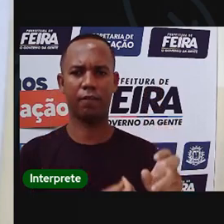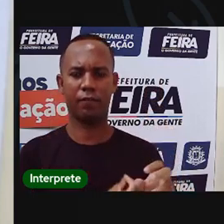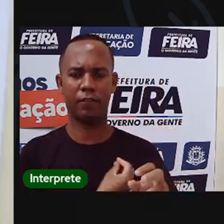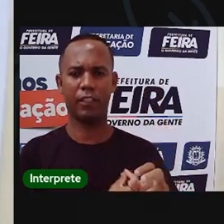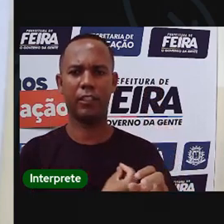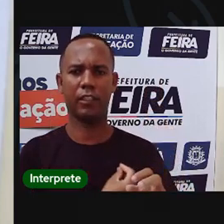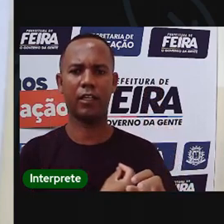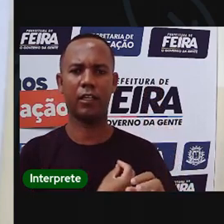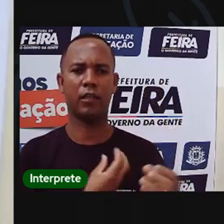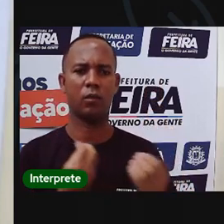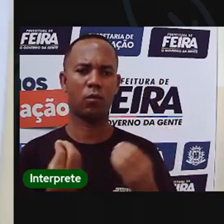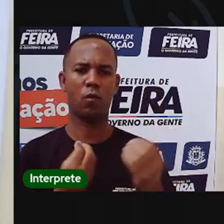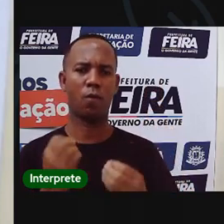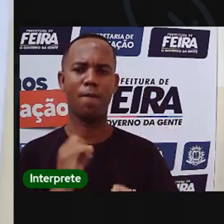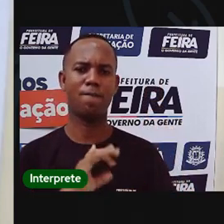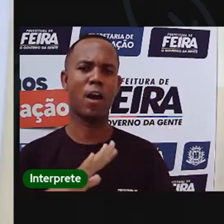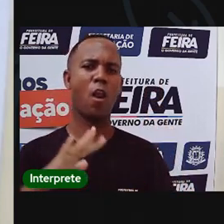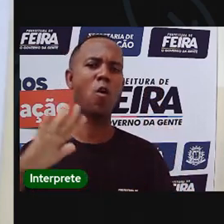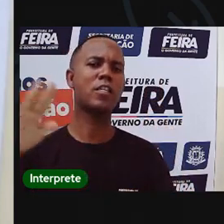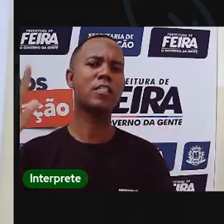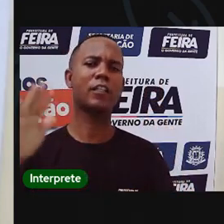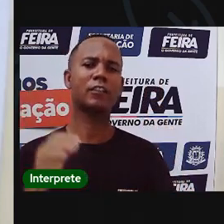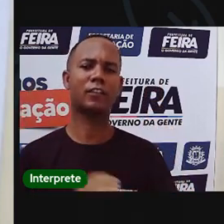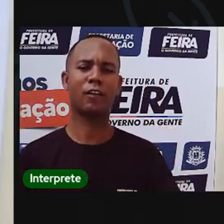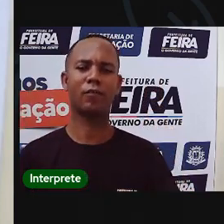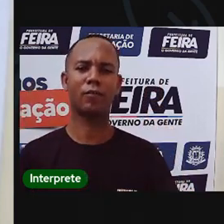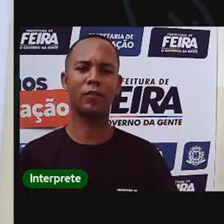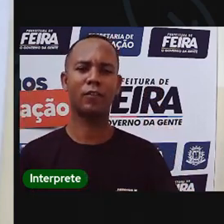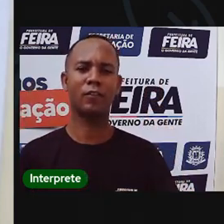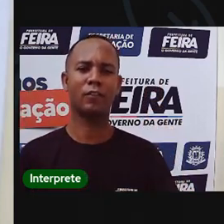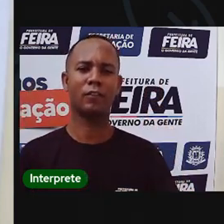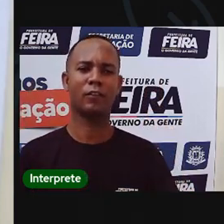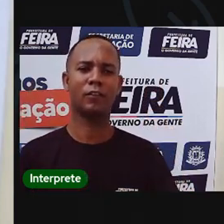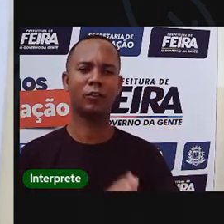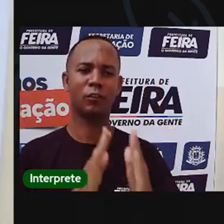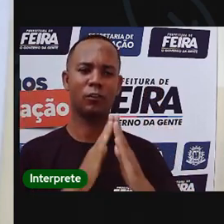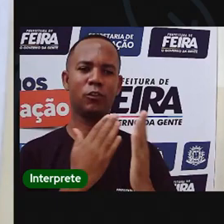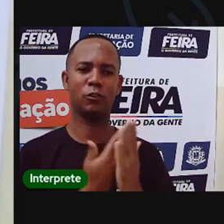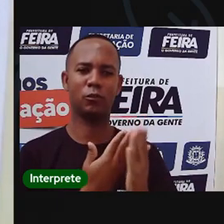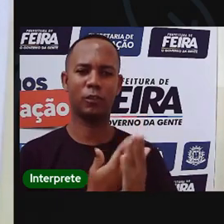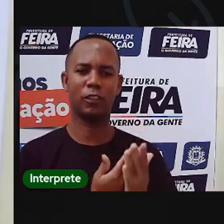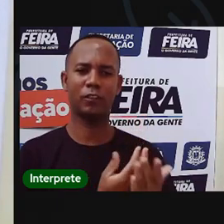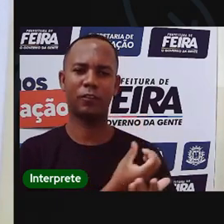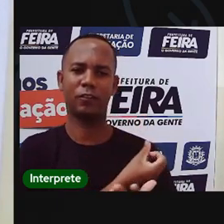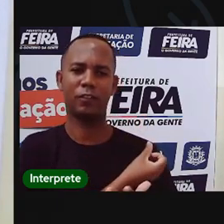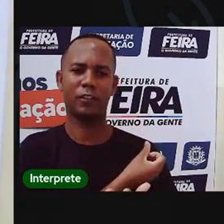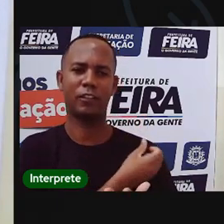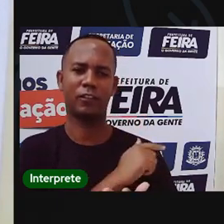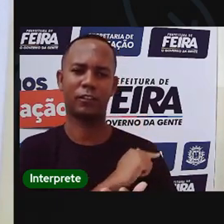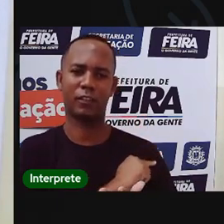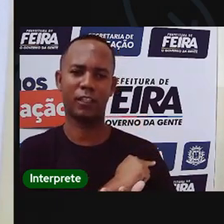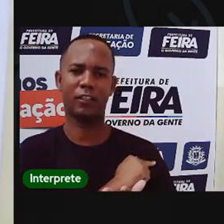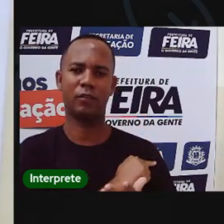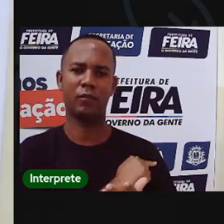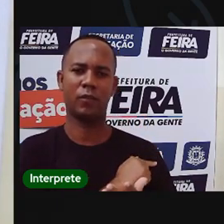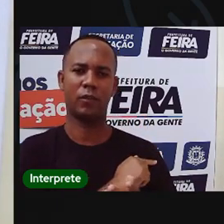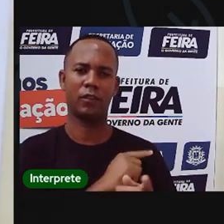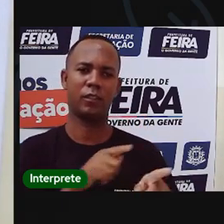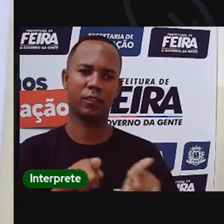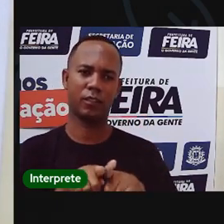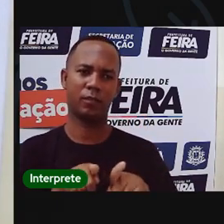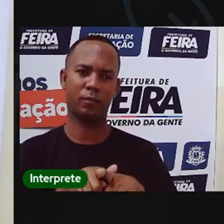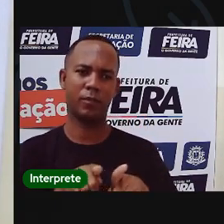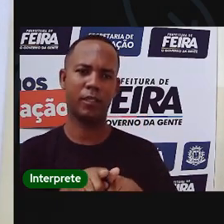da valorização pela vida. Então, os aluninhos, os estudantes do sexto e do sétimo ano tiveram